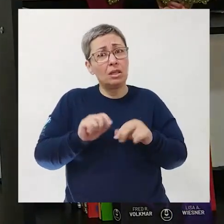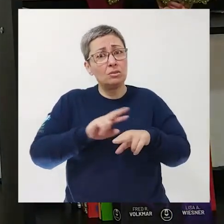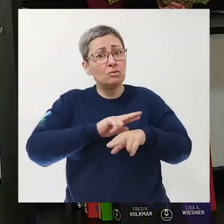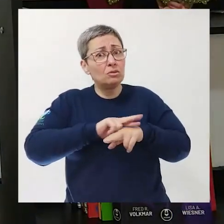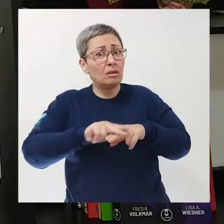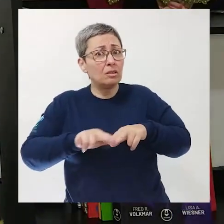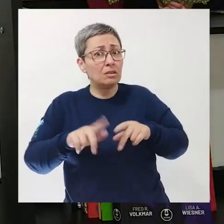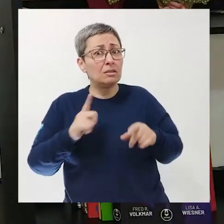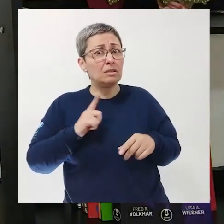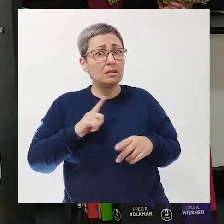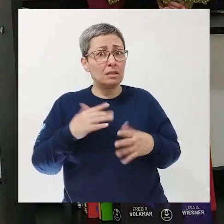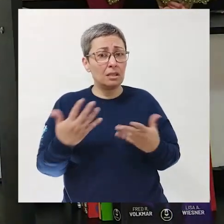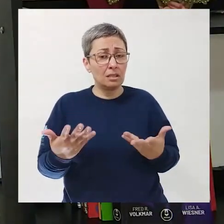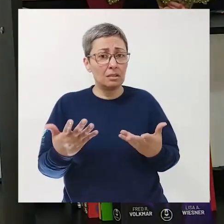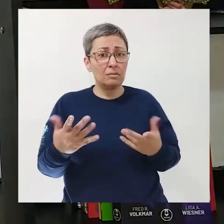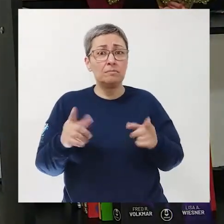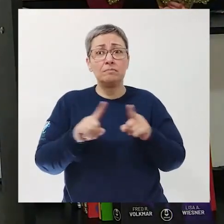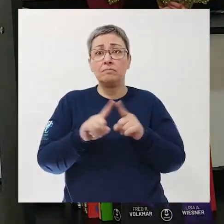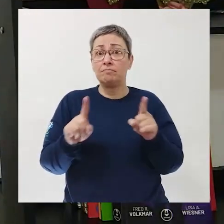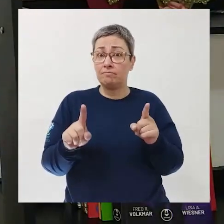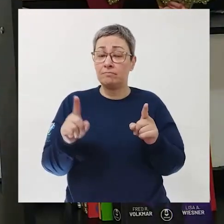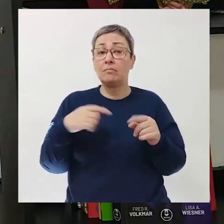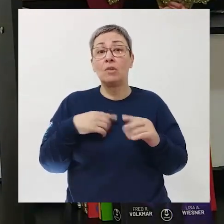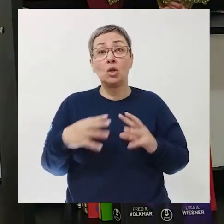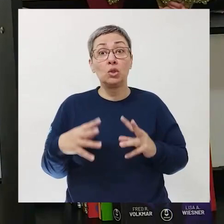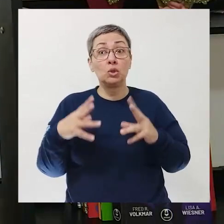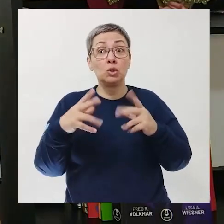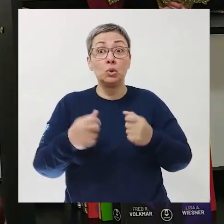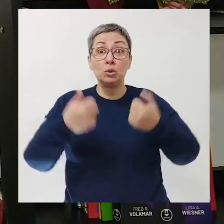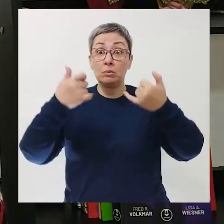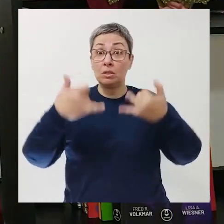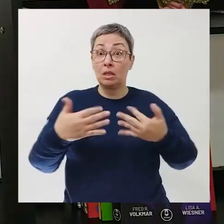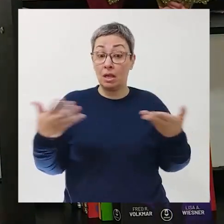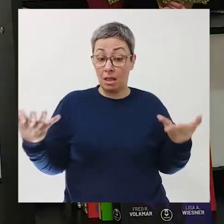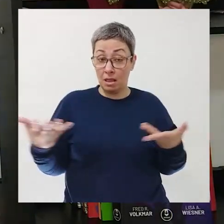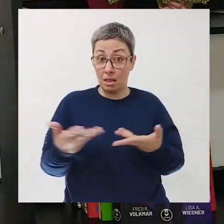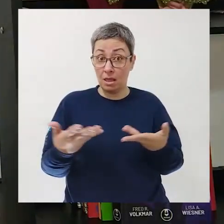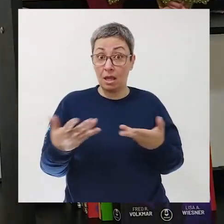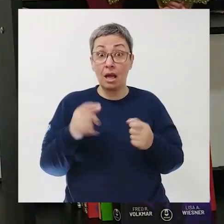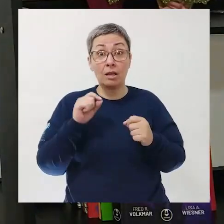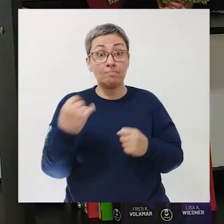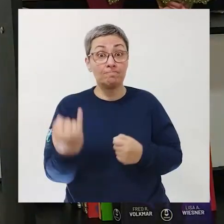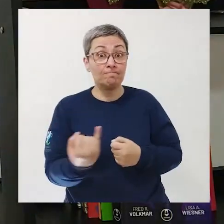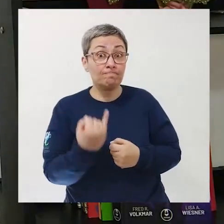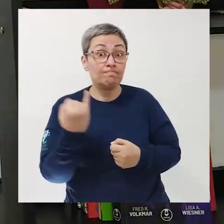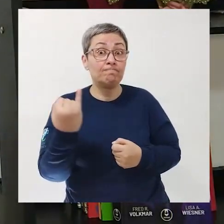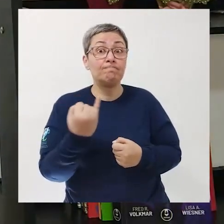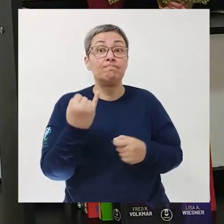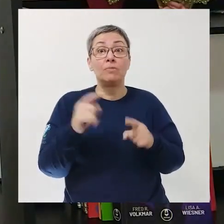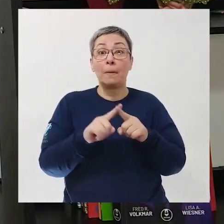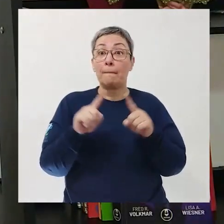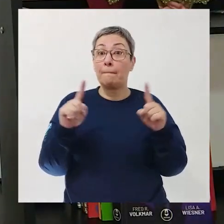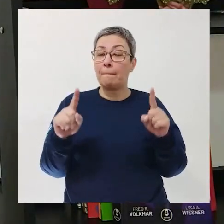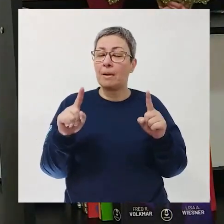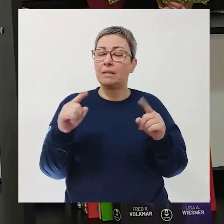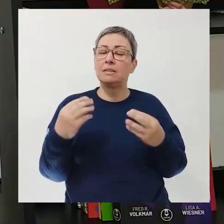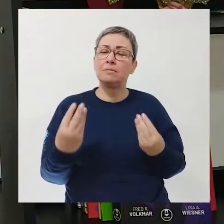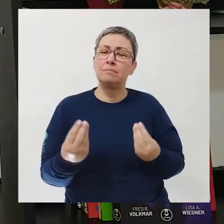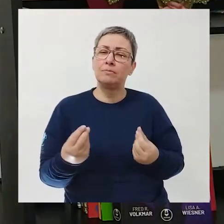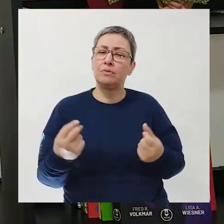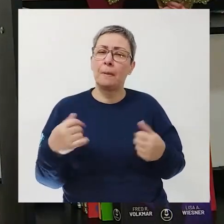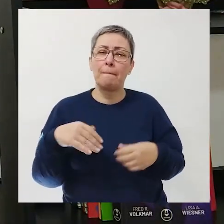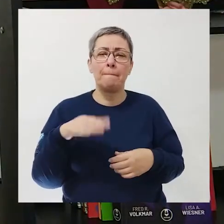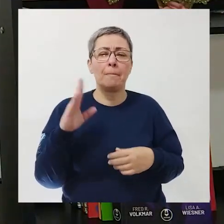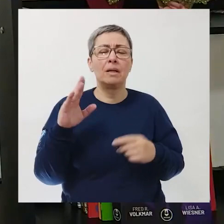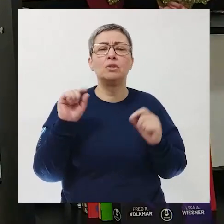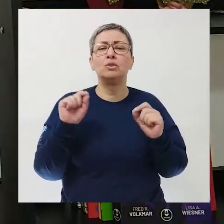né? Então, pessoal, tudo que eu falei até agora é importante, mas o essencial mesmo